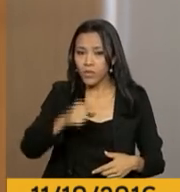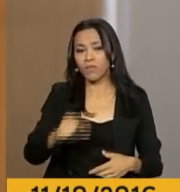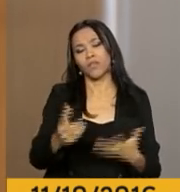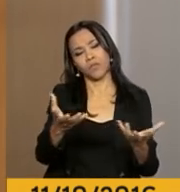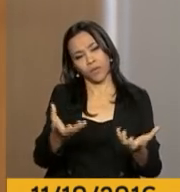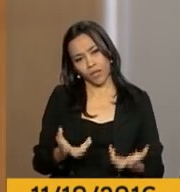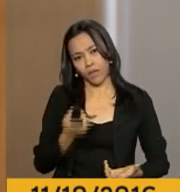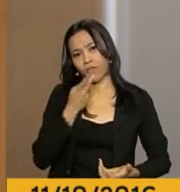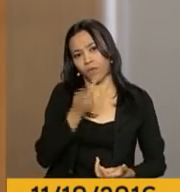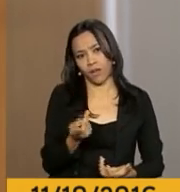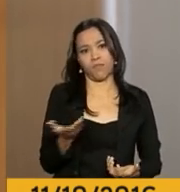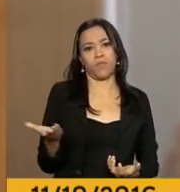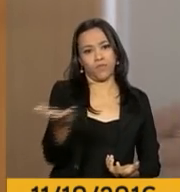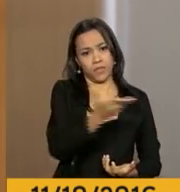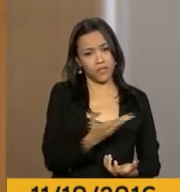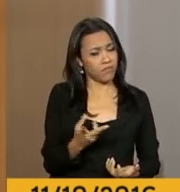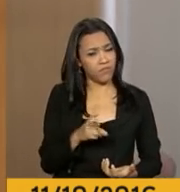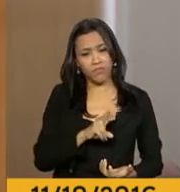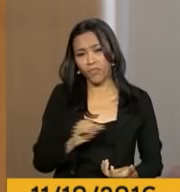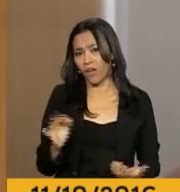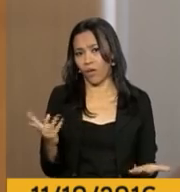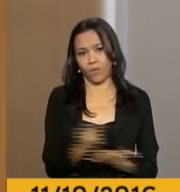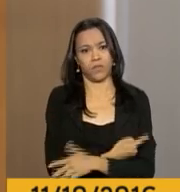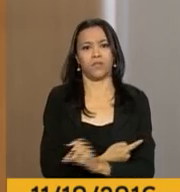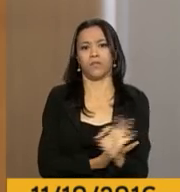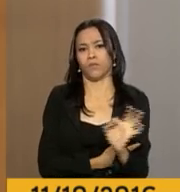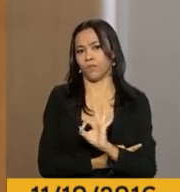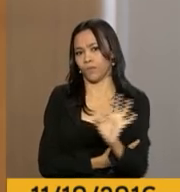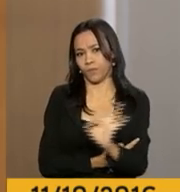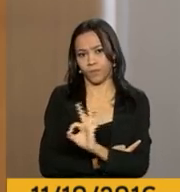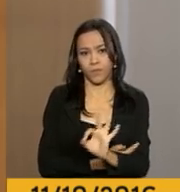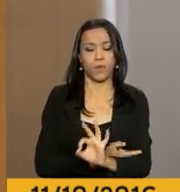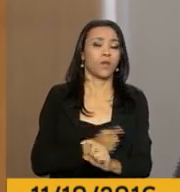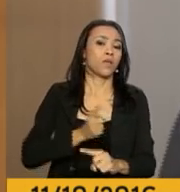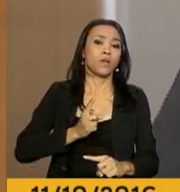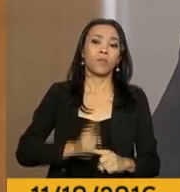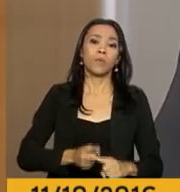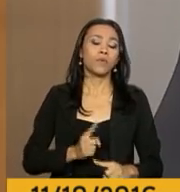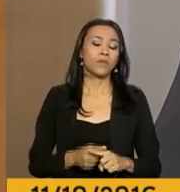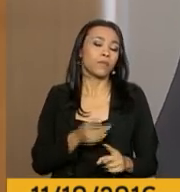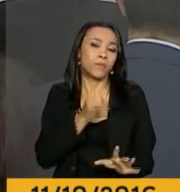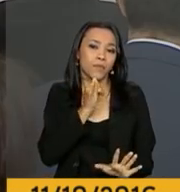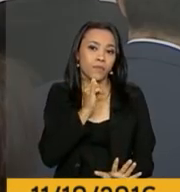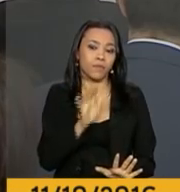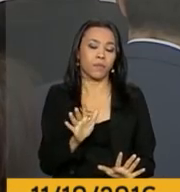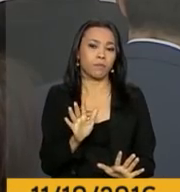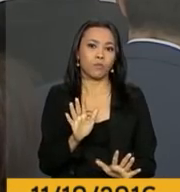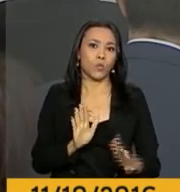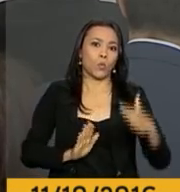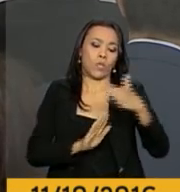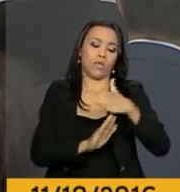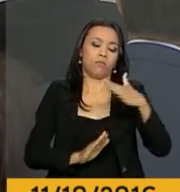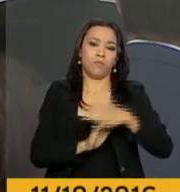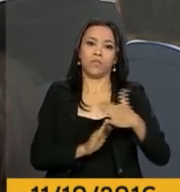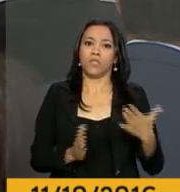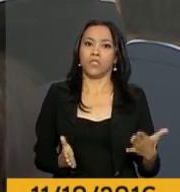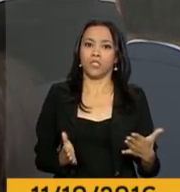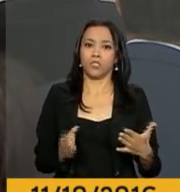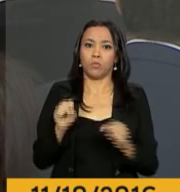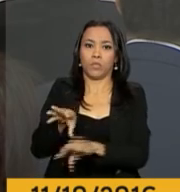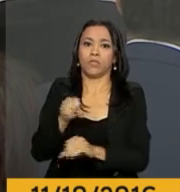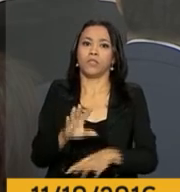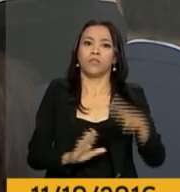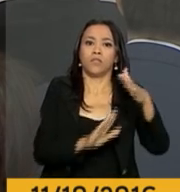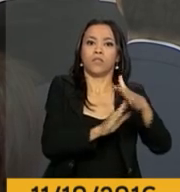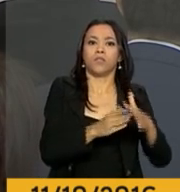Ina vez que isto não vai acontecer evidentemente porque não há digamos assim um teto para a educação um teto pra